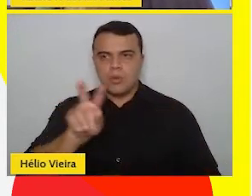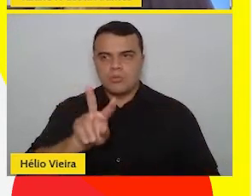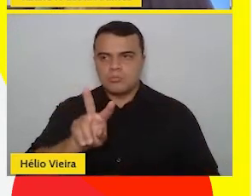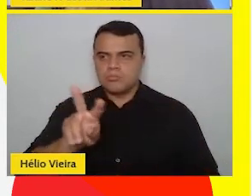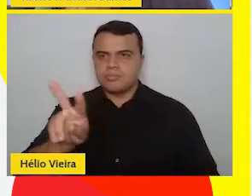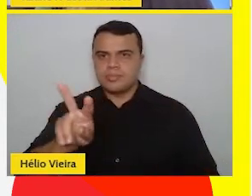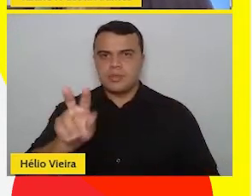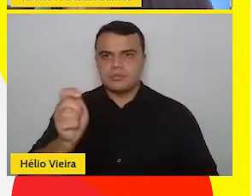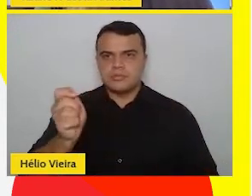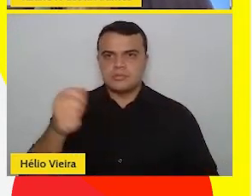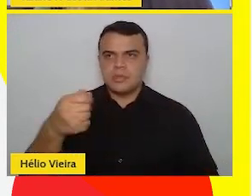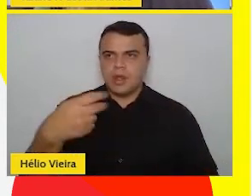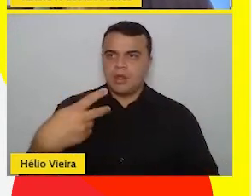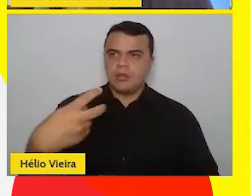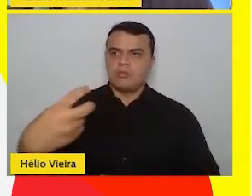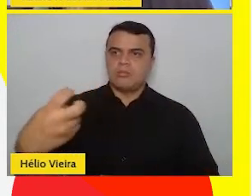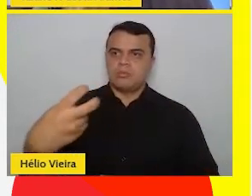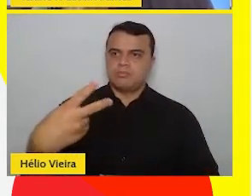grande poder de atração.